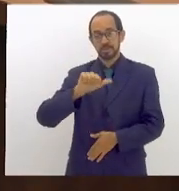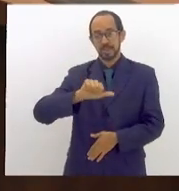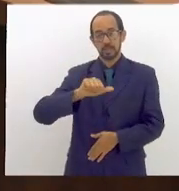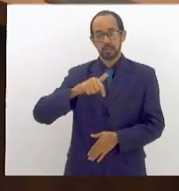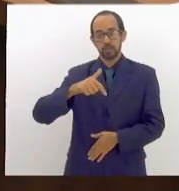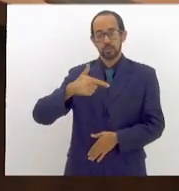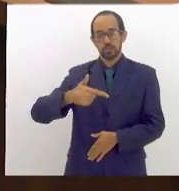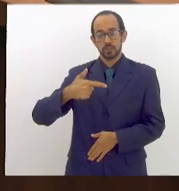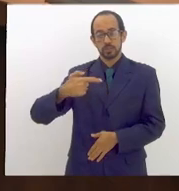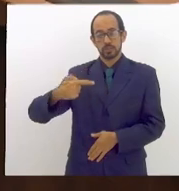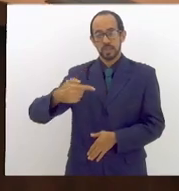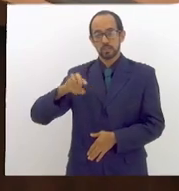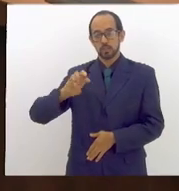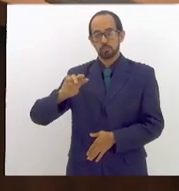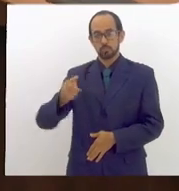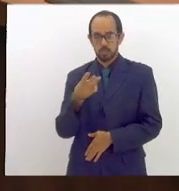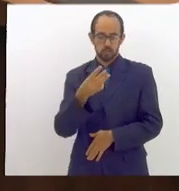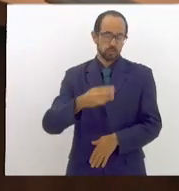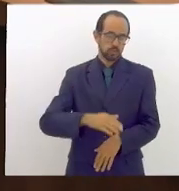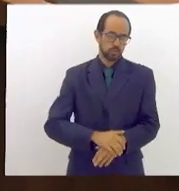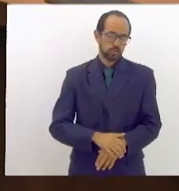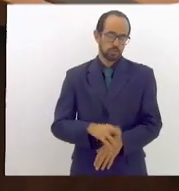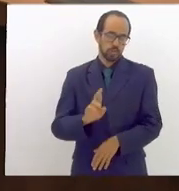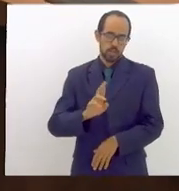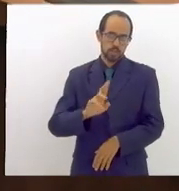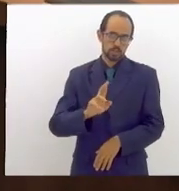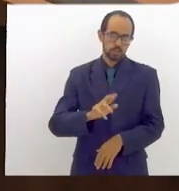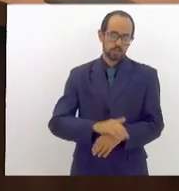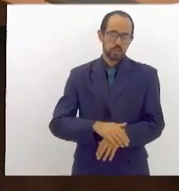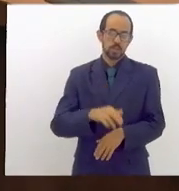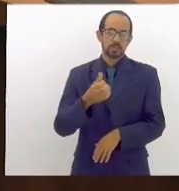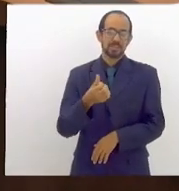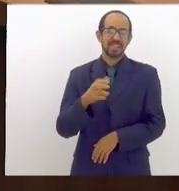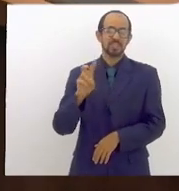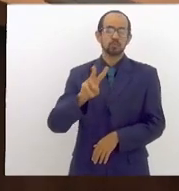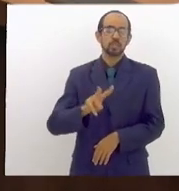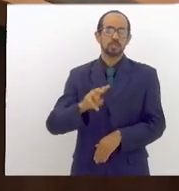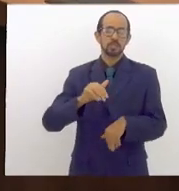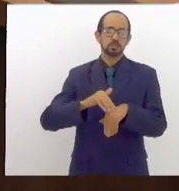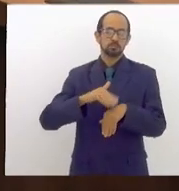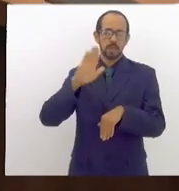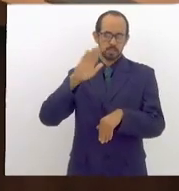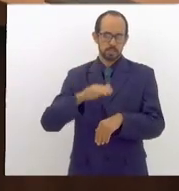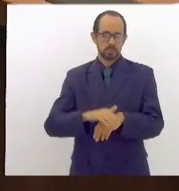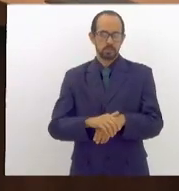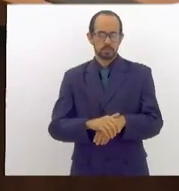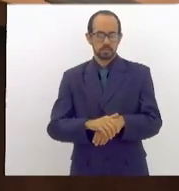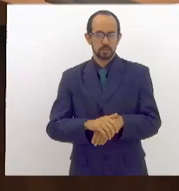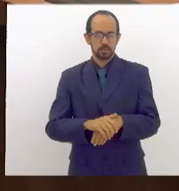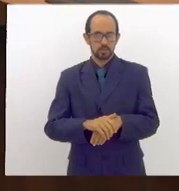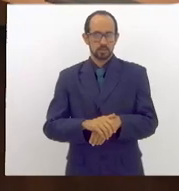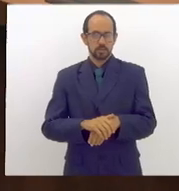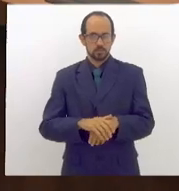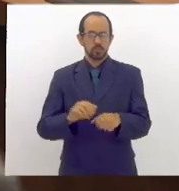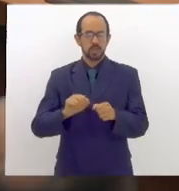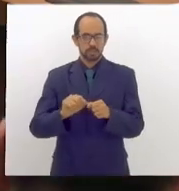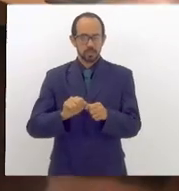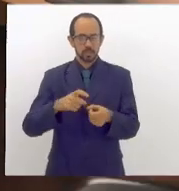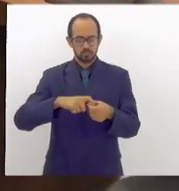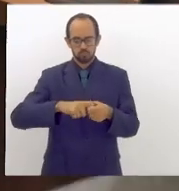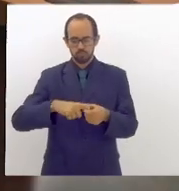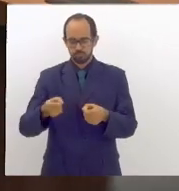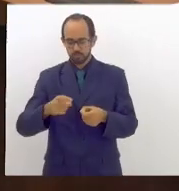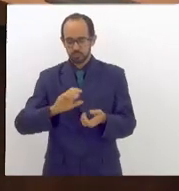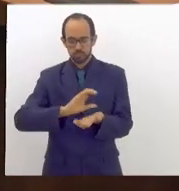127 milhões 6 vezes mais é através da descentralização dos